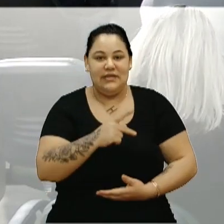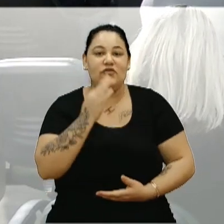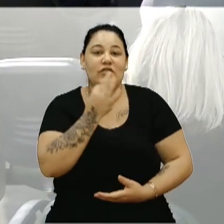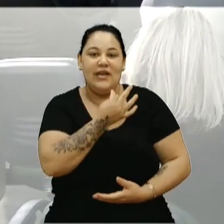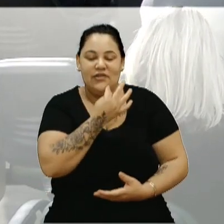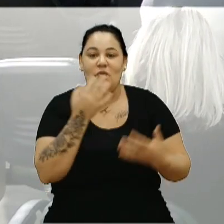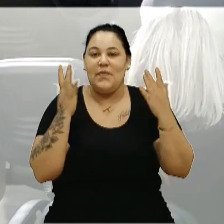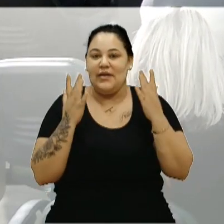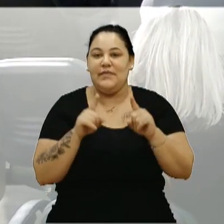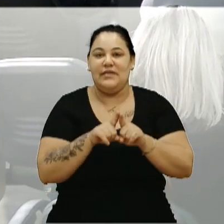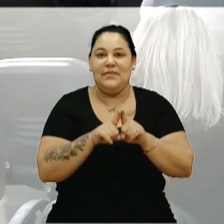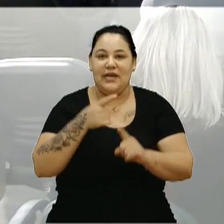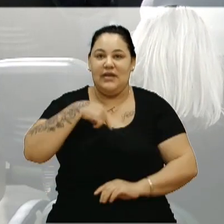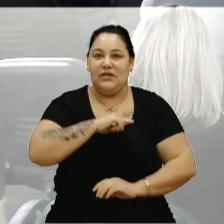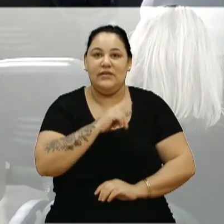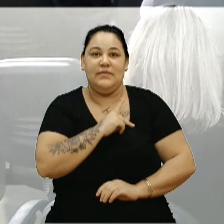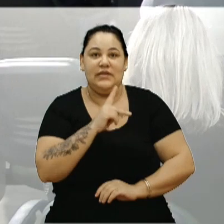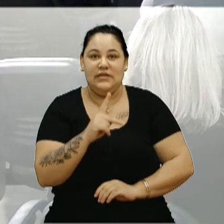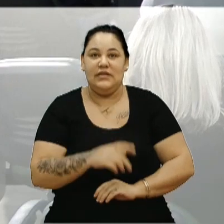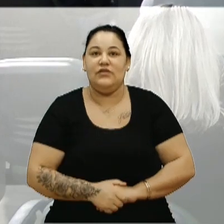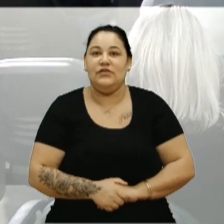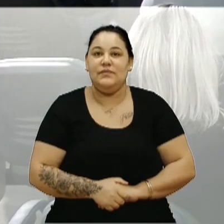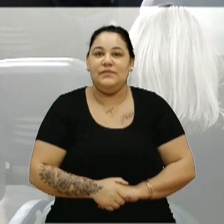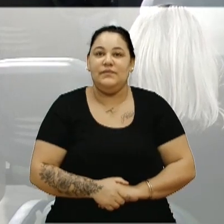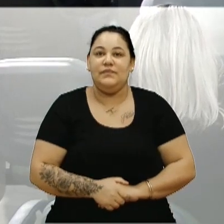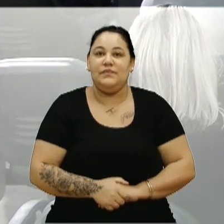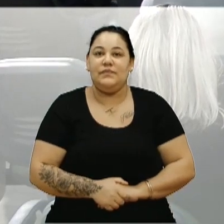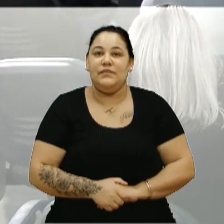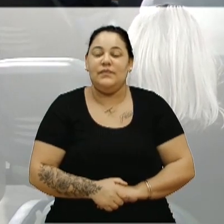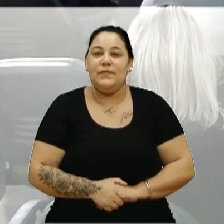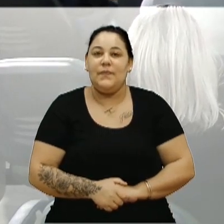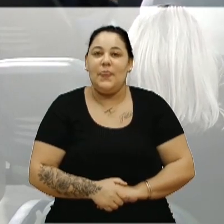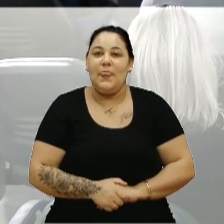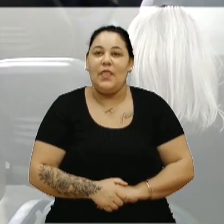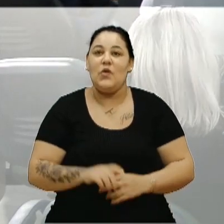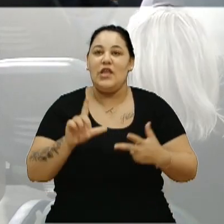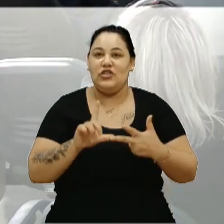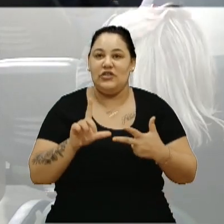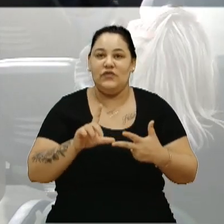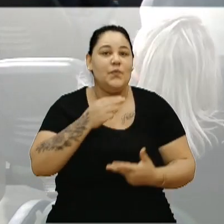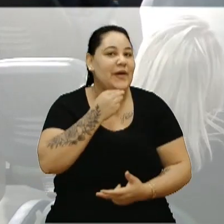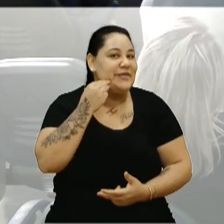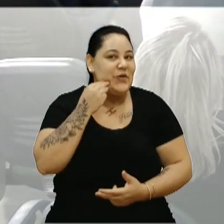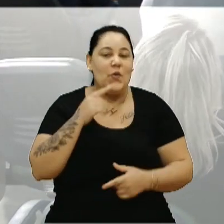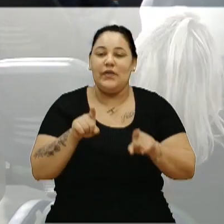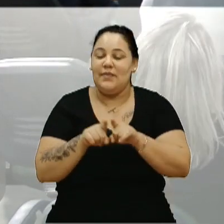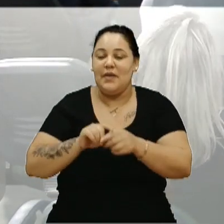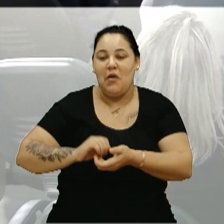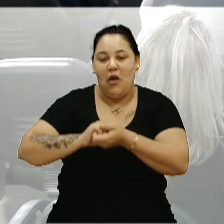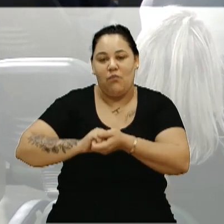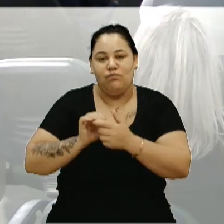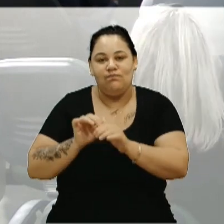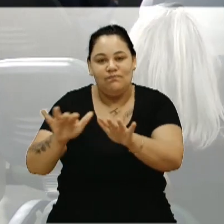Parabenizar também a nossa presidente do Legislativo, Marisol Santos, que também estendo meus cumprimentos aos meus